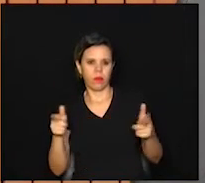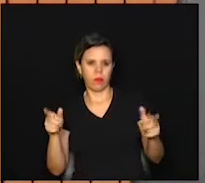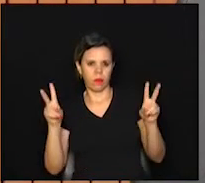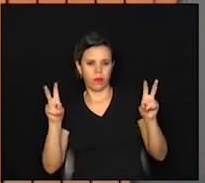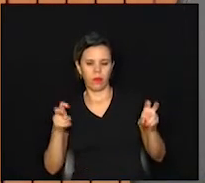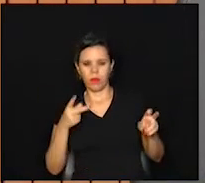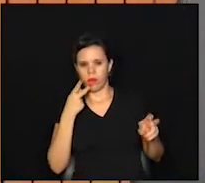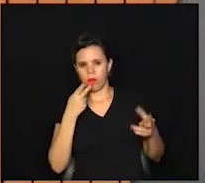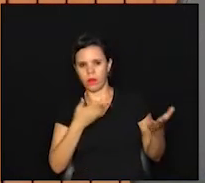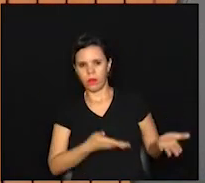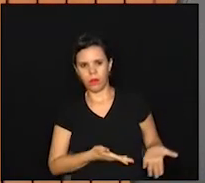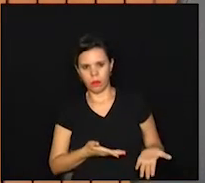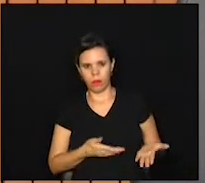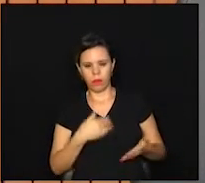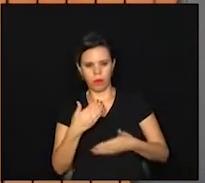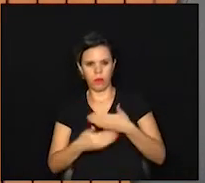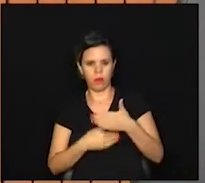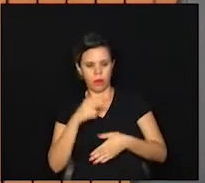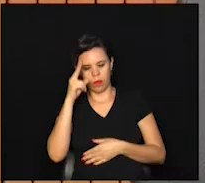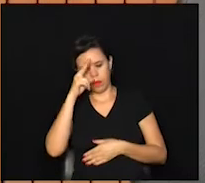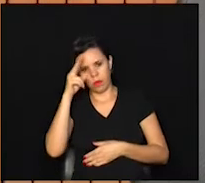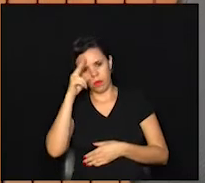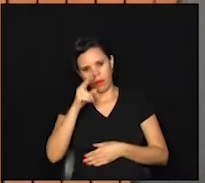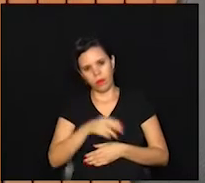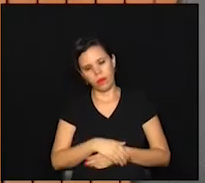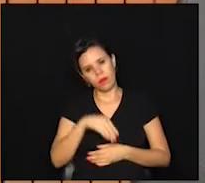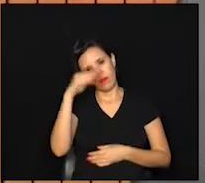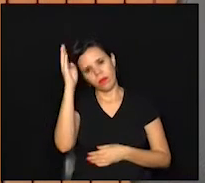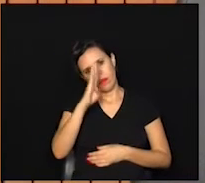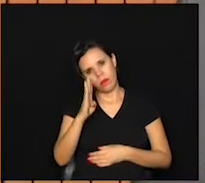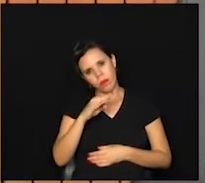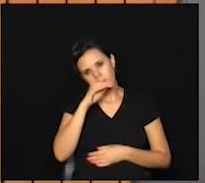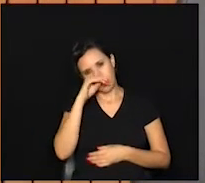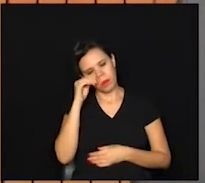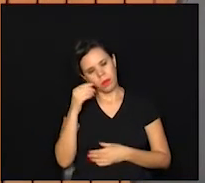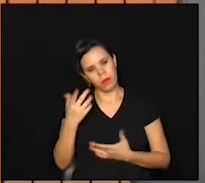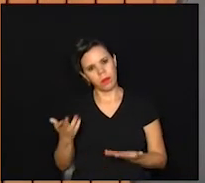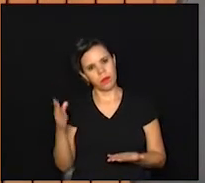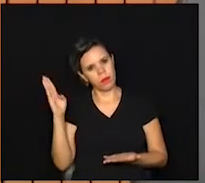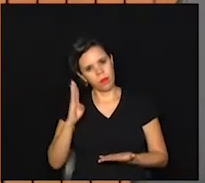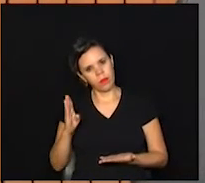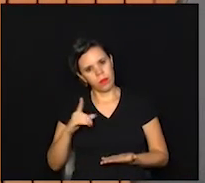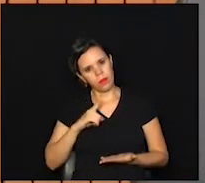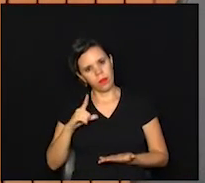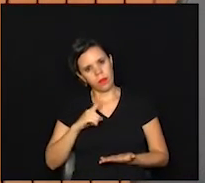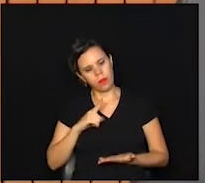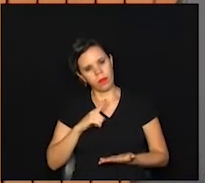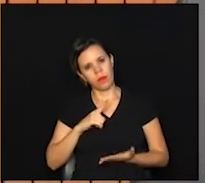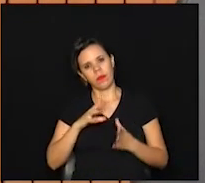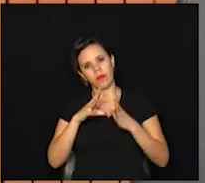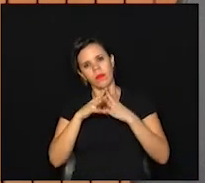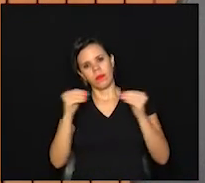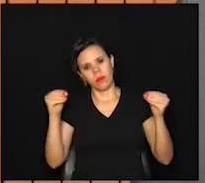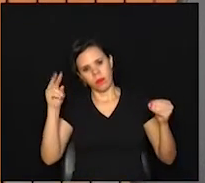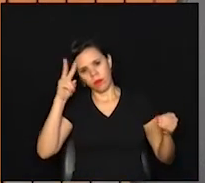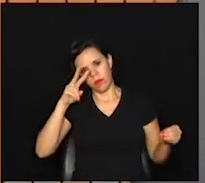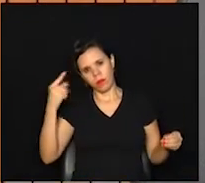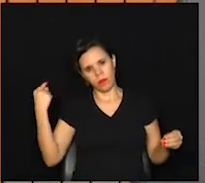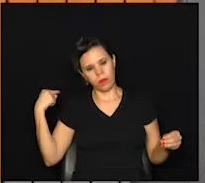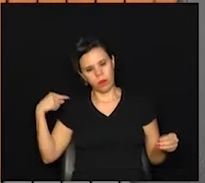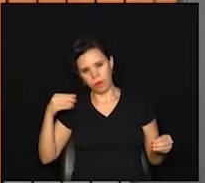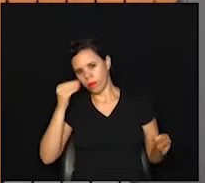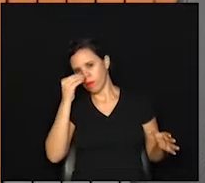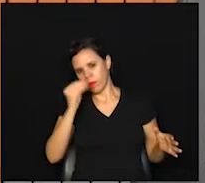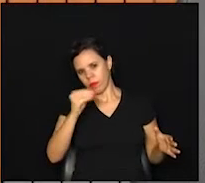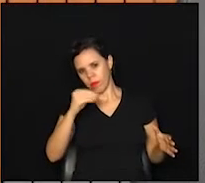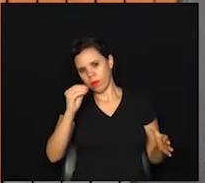ele falou do processos históricos, né, o Brasil, mais do que isso, né, o Brasil tem apagado a sua história, tem negado tudo o